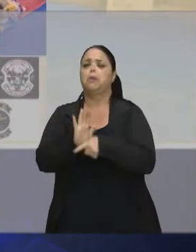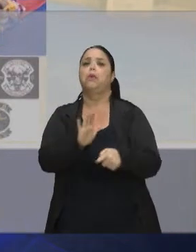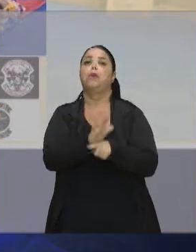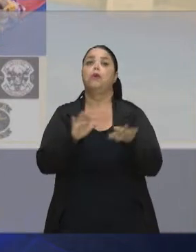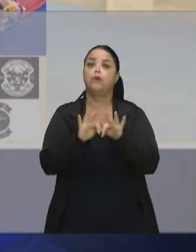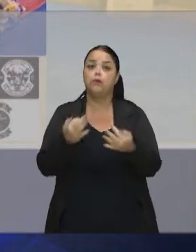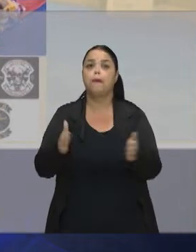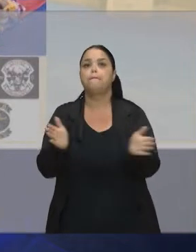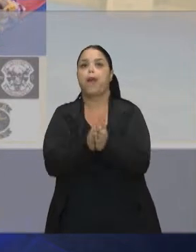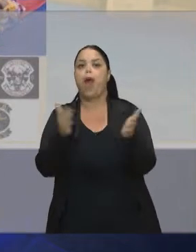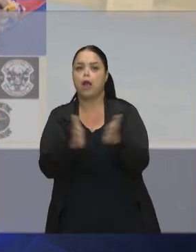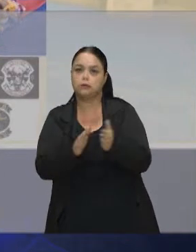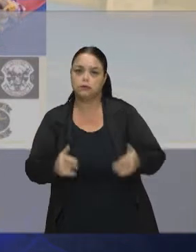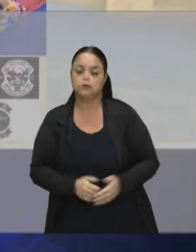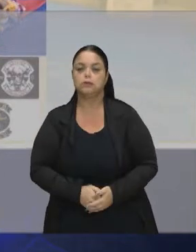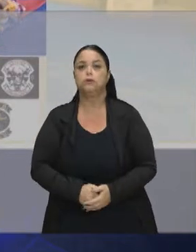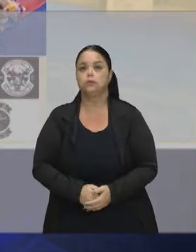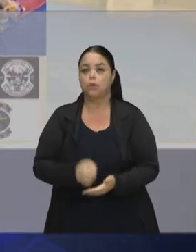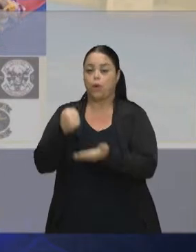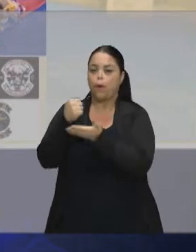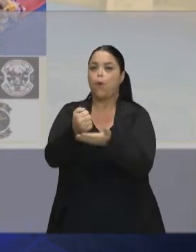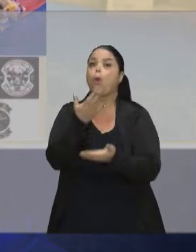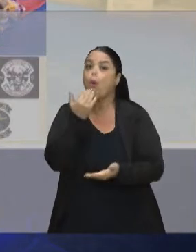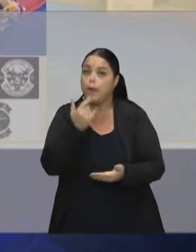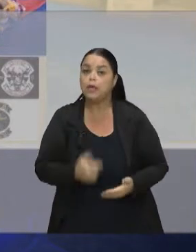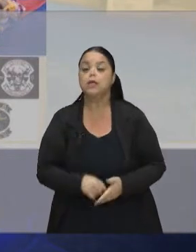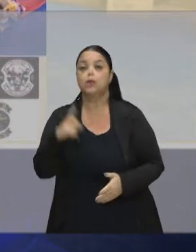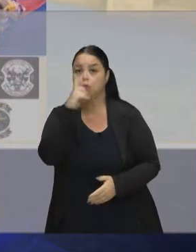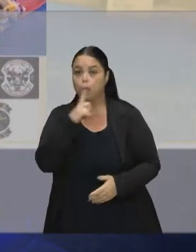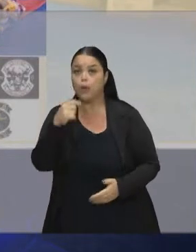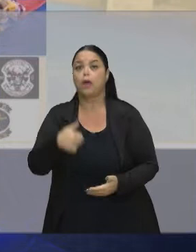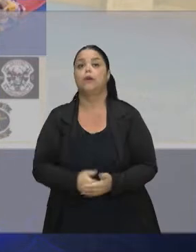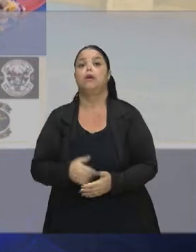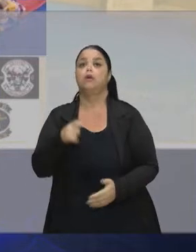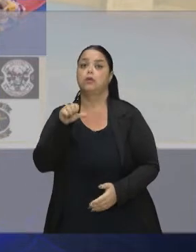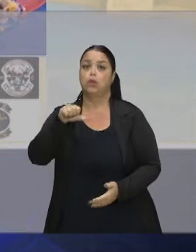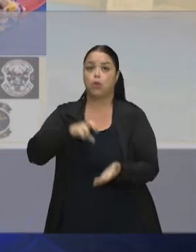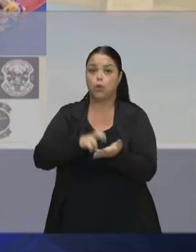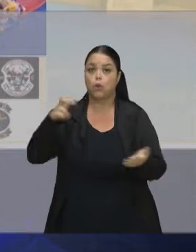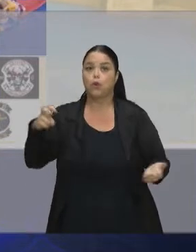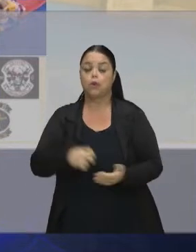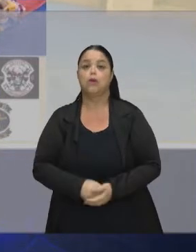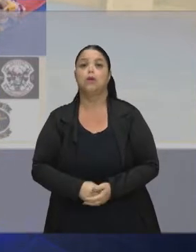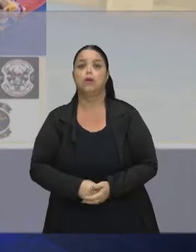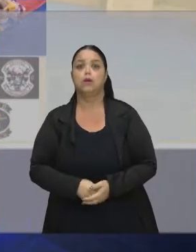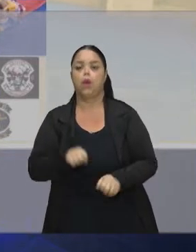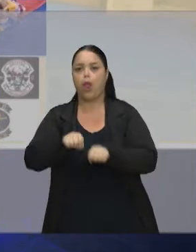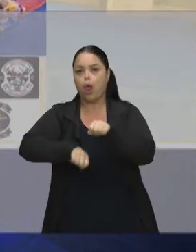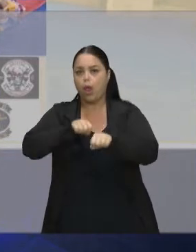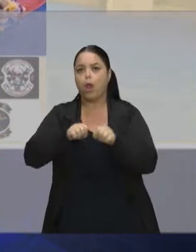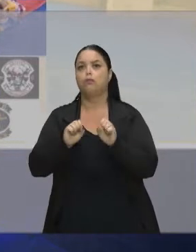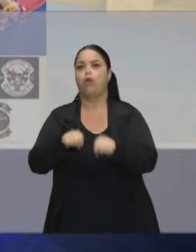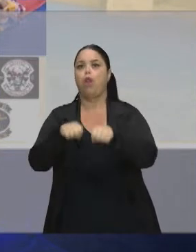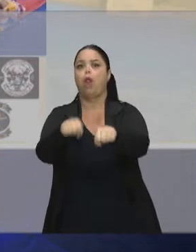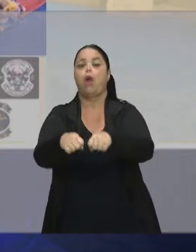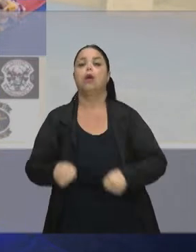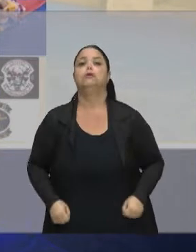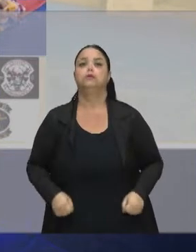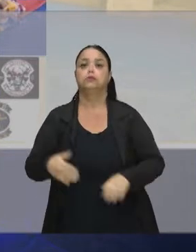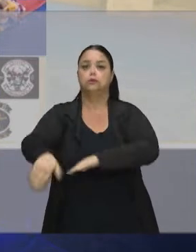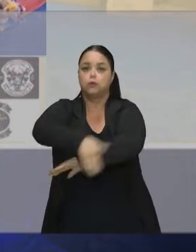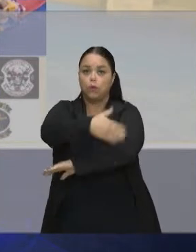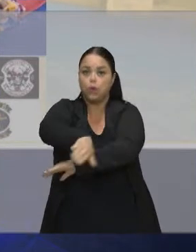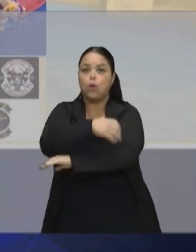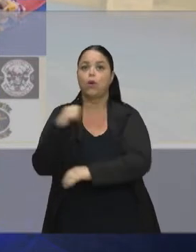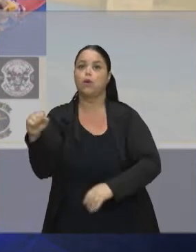famílias. Então, nesse domingo, a partir das 9 horas, os motociclistas estarão em todas as ruas do